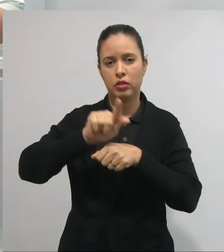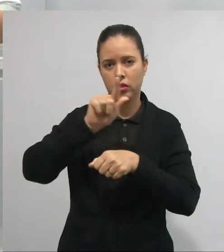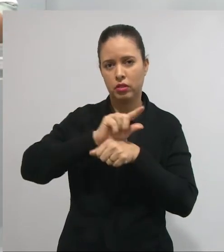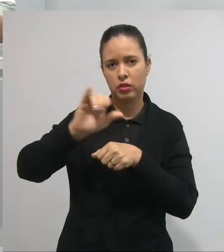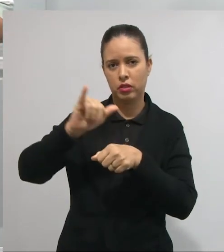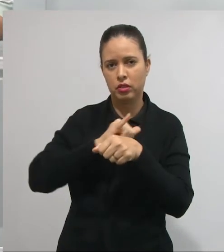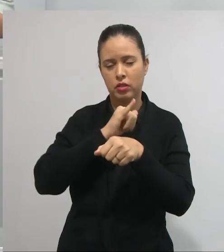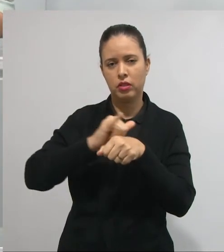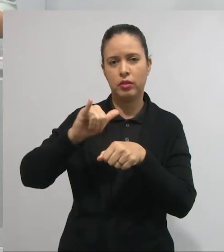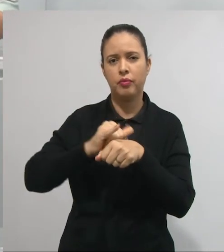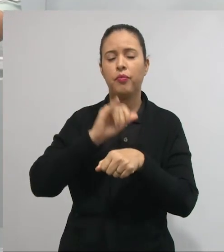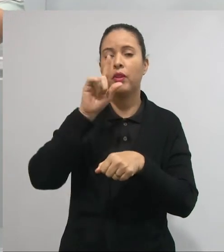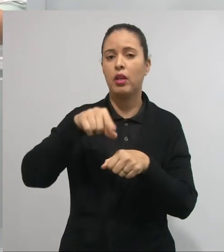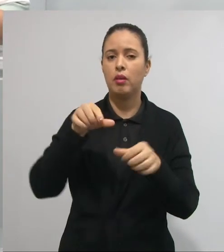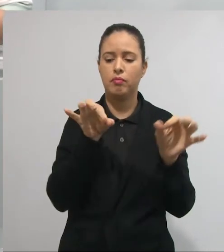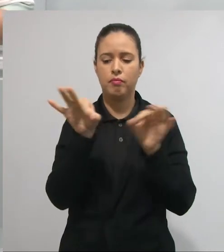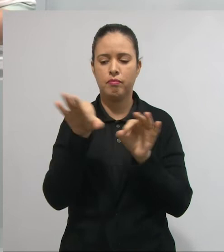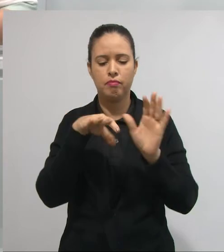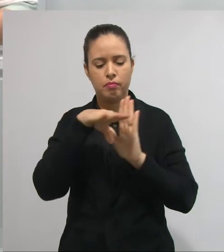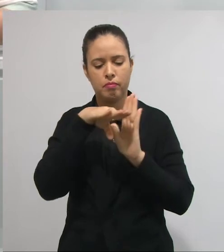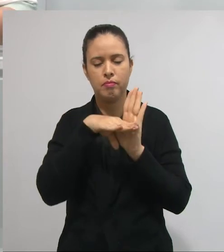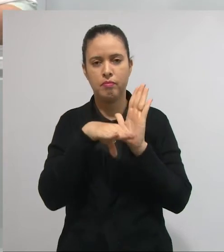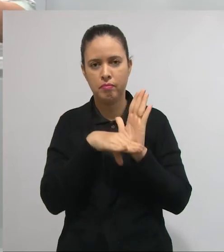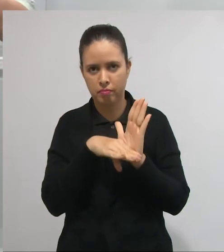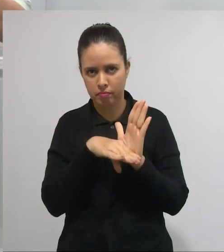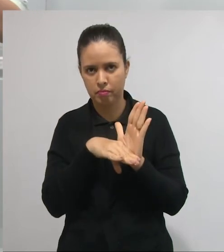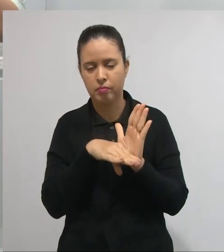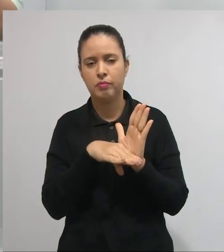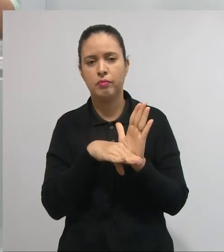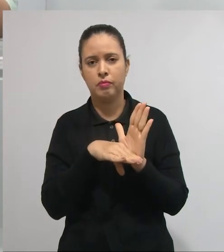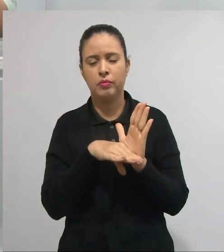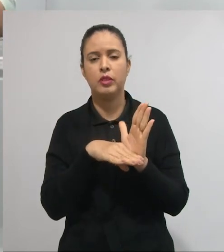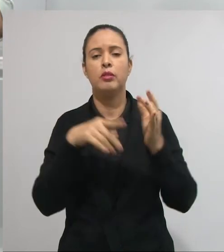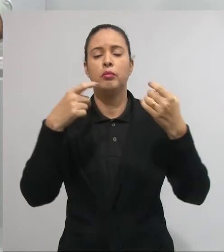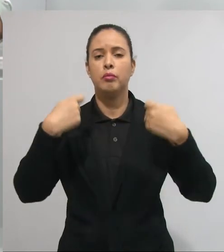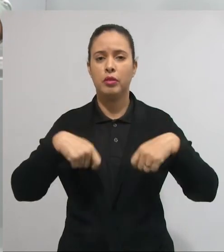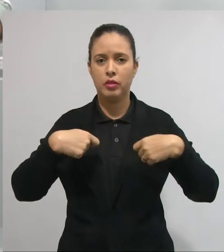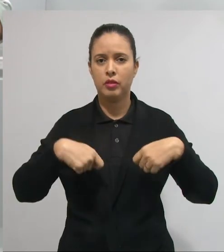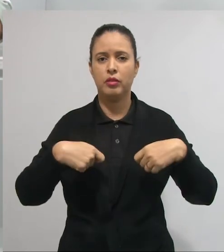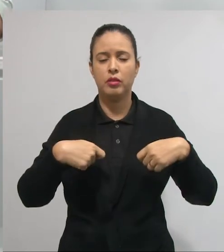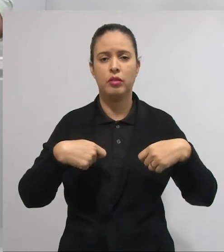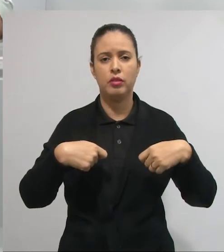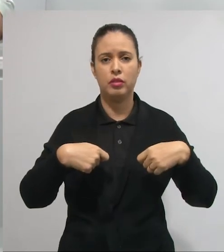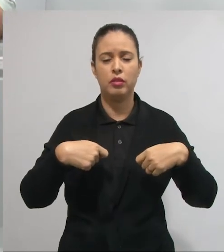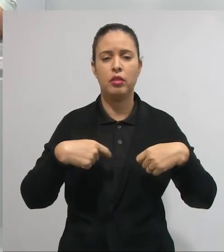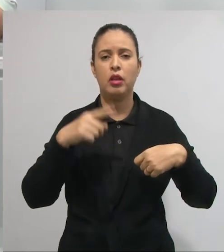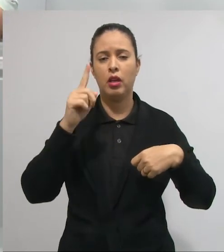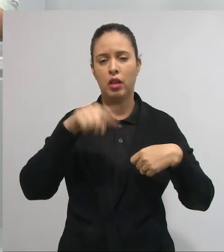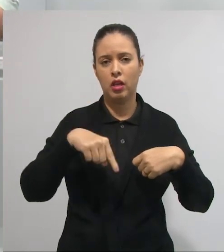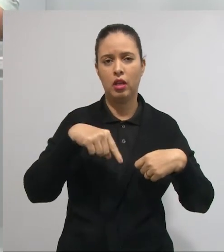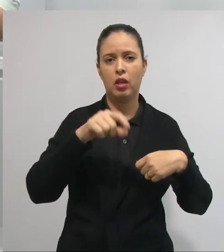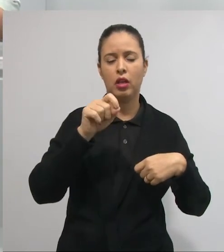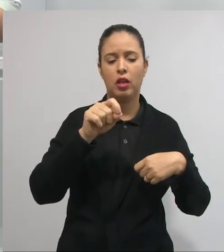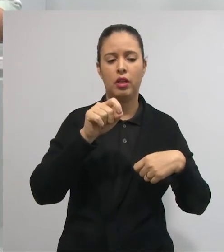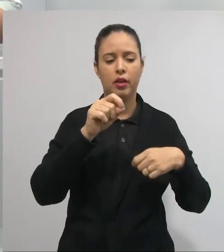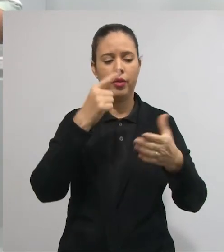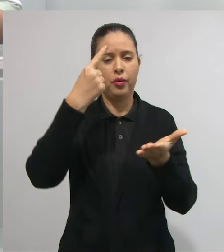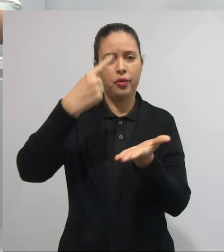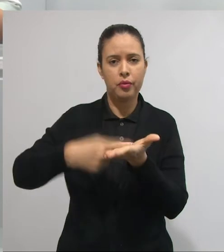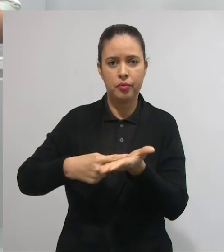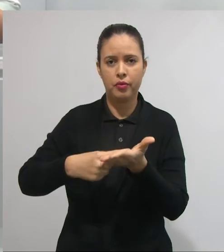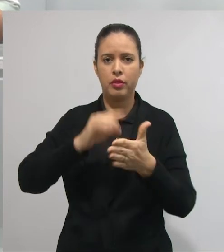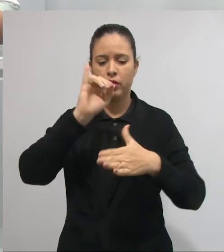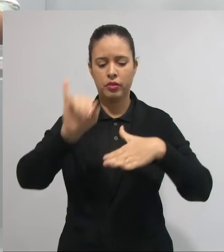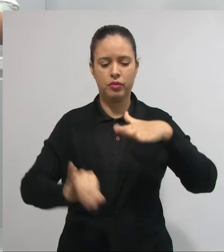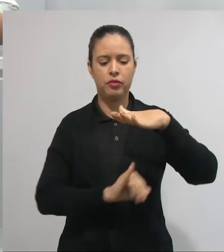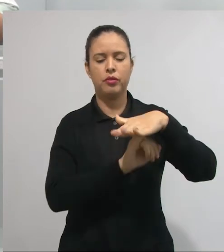é planejamento, e esse planejamento ele deve ser de comum acordo entre o que a organização